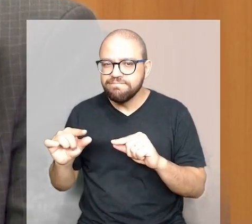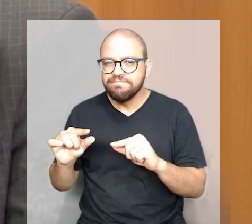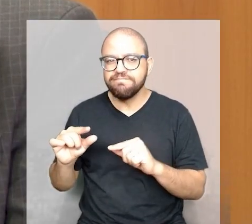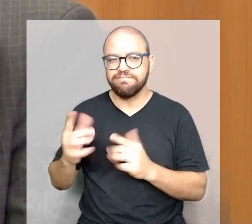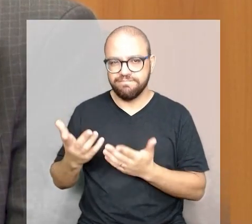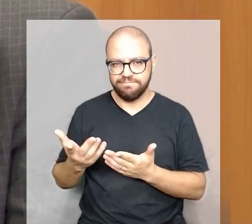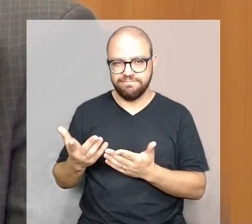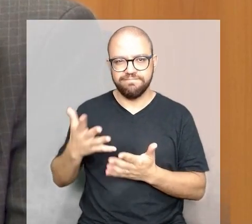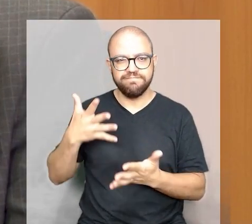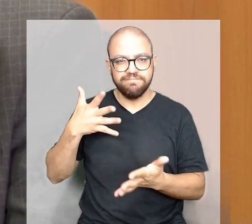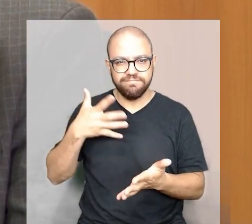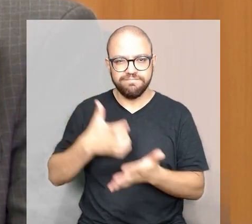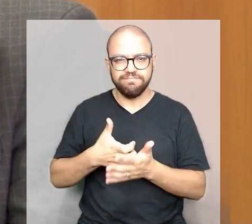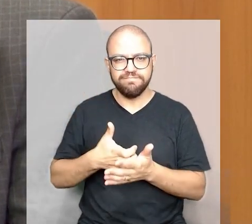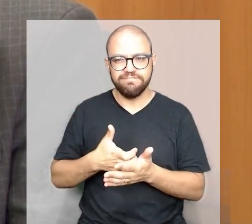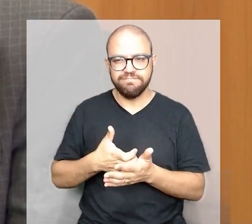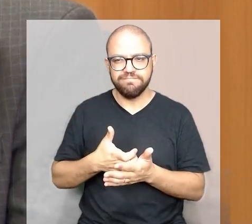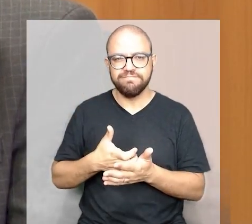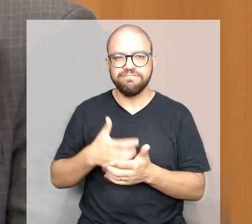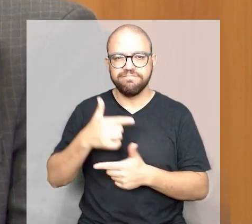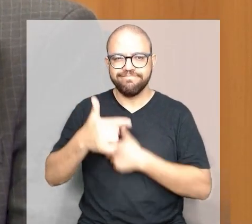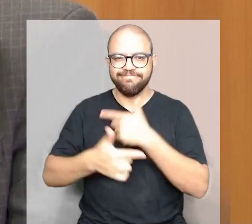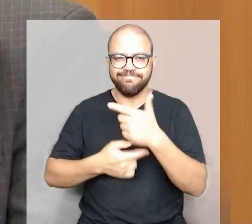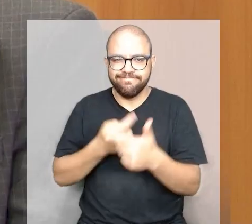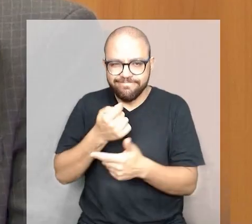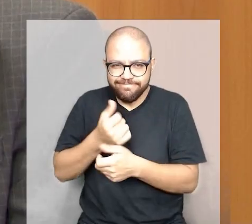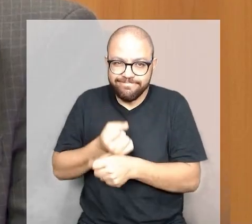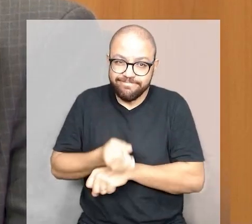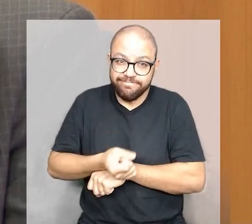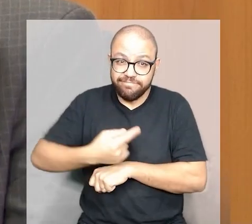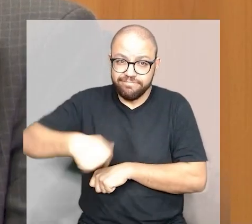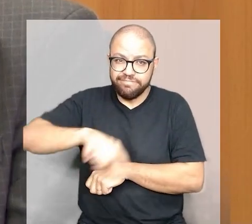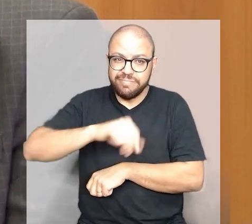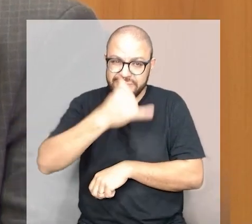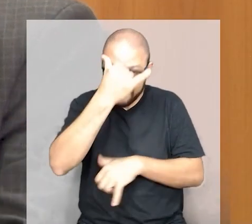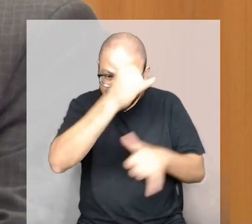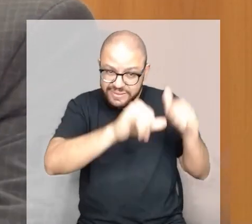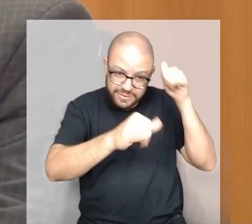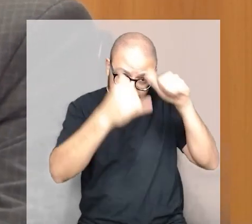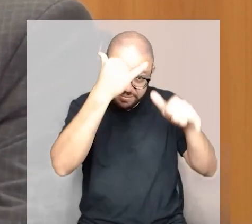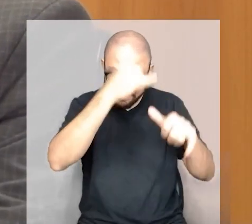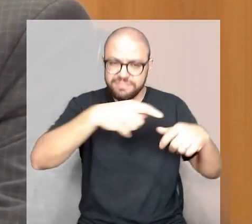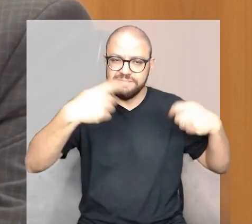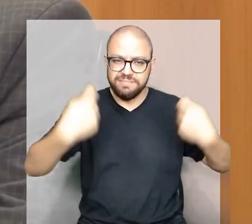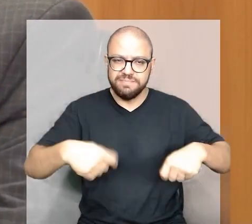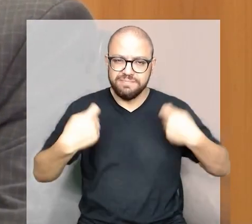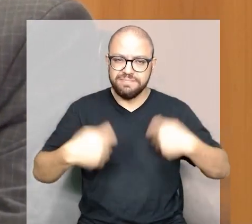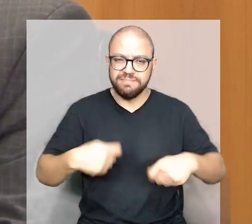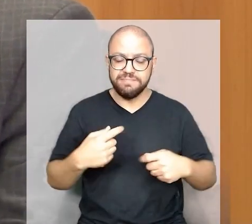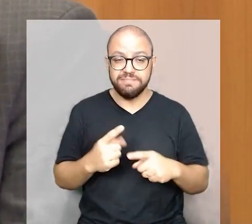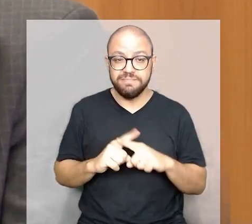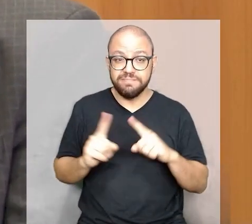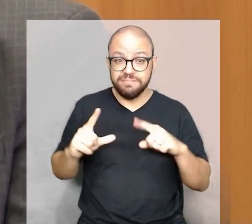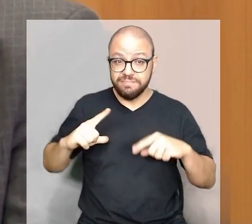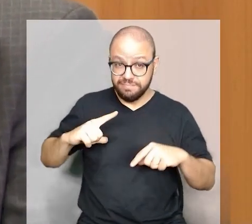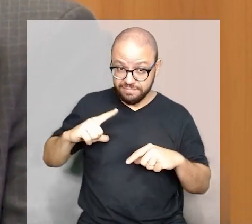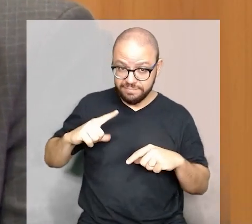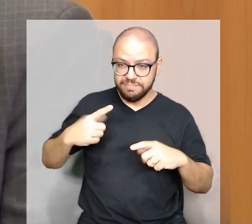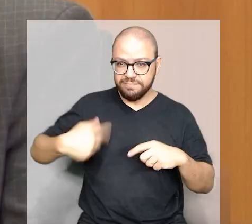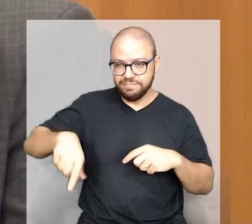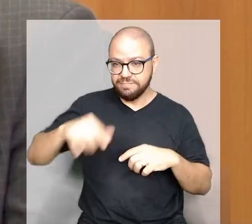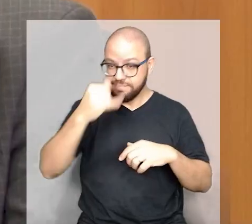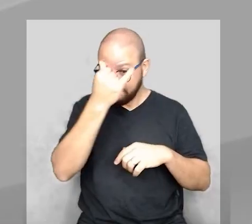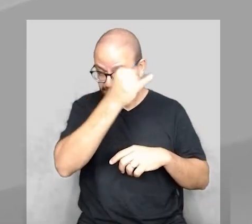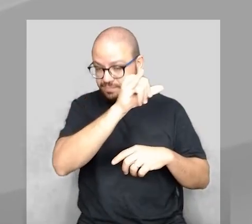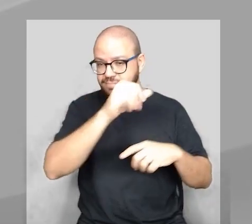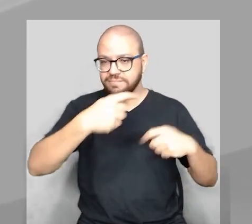bastante os efeitos deletérios do trabalho escravo. Então, a gente tem que combater. O ideal era não haver trabalho escravo, mas se tem, temos